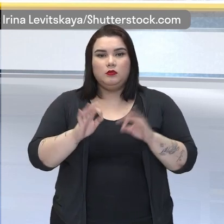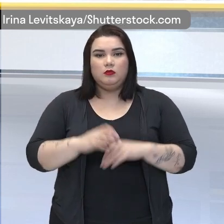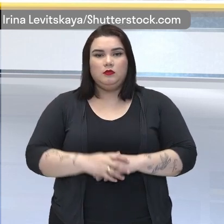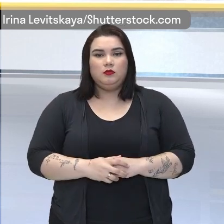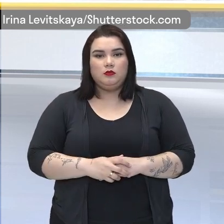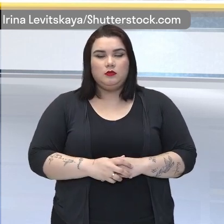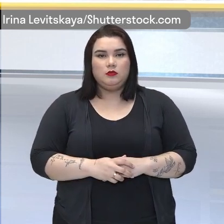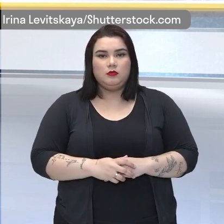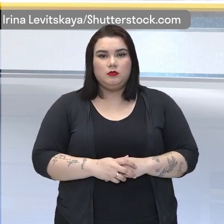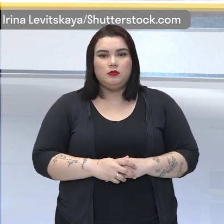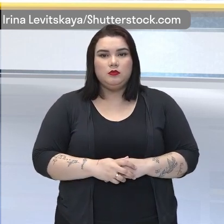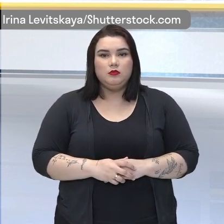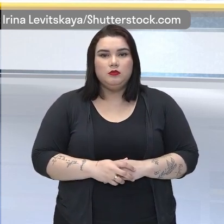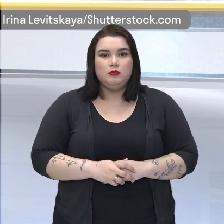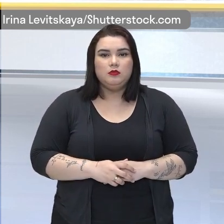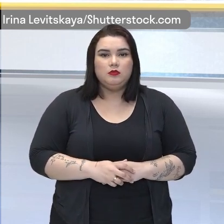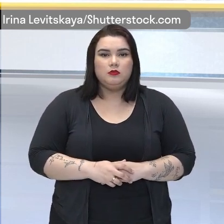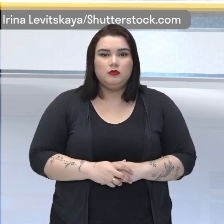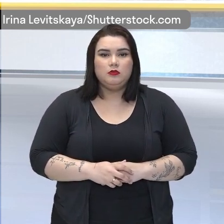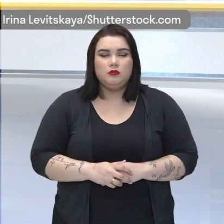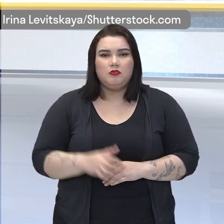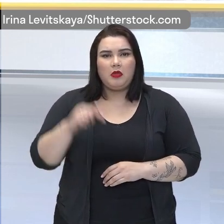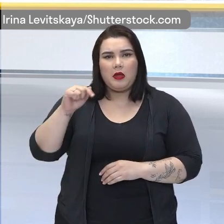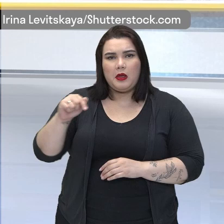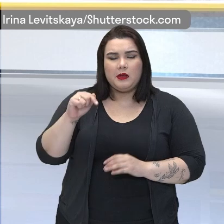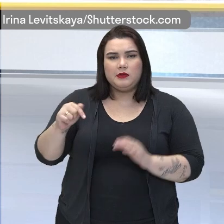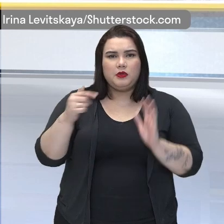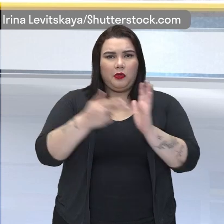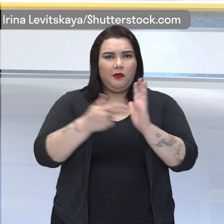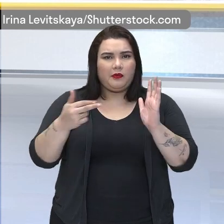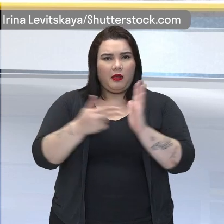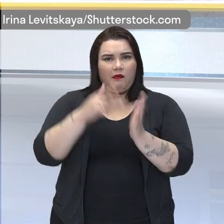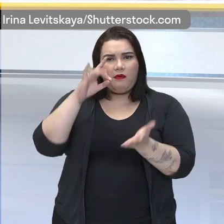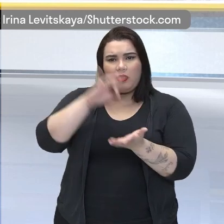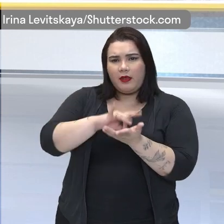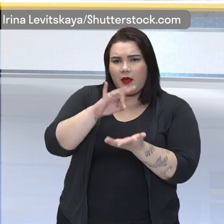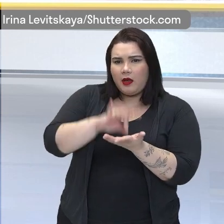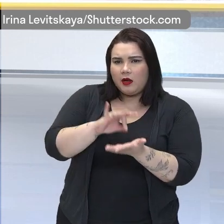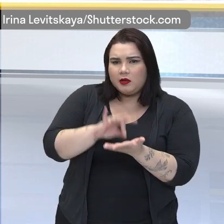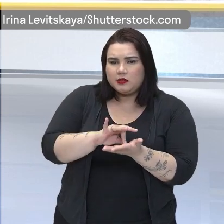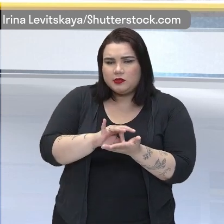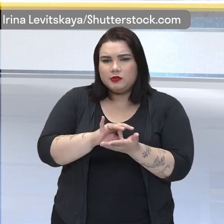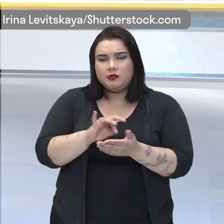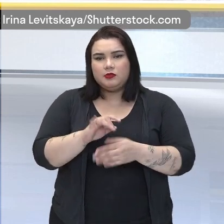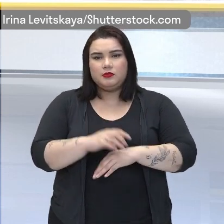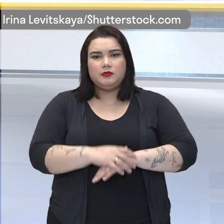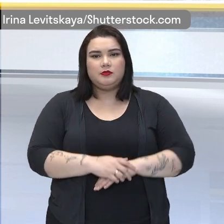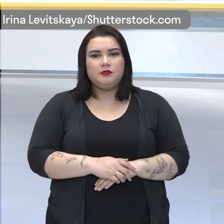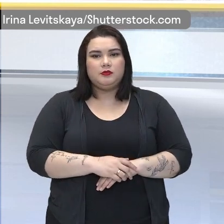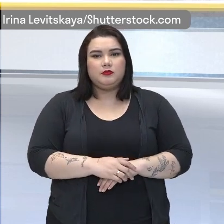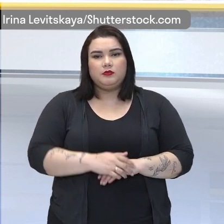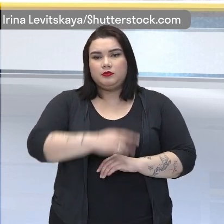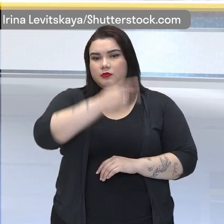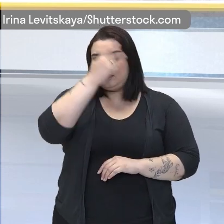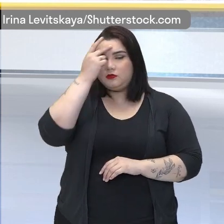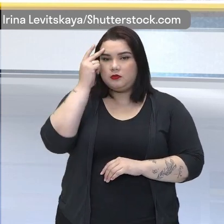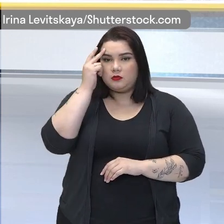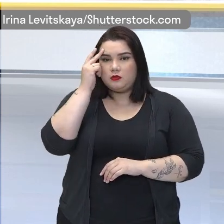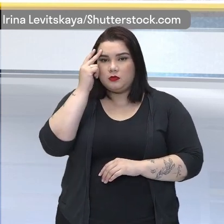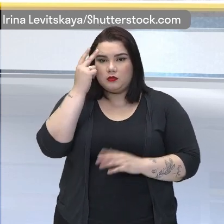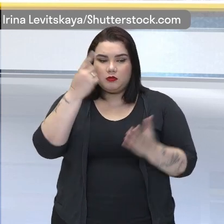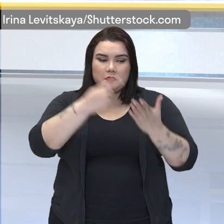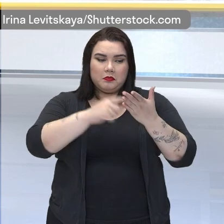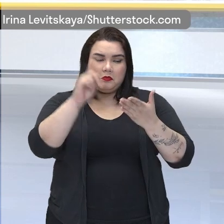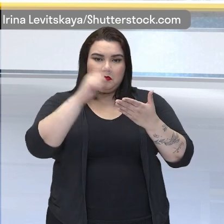this news true? Esta notícia é verdadeira? Ou é verdade essa notícia? E aí a pessoa, né, que está fazendo